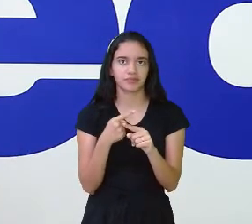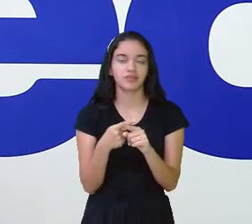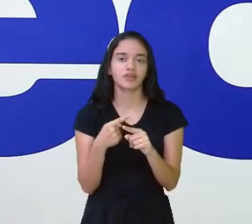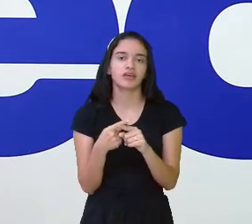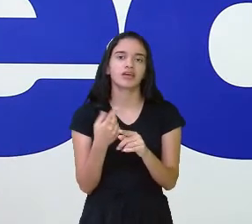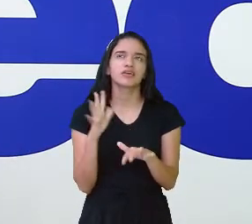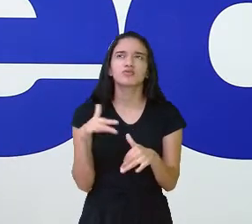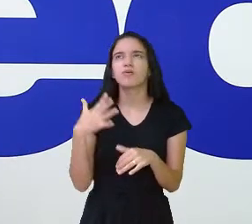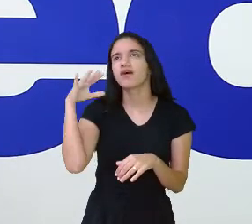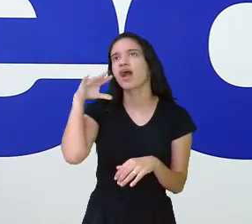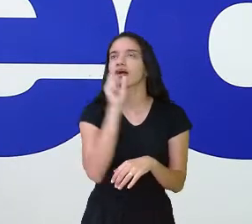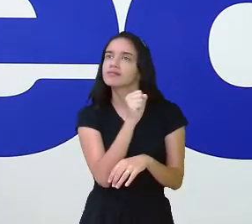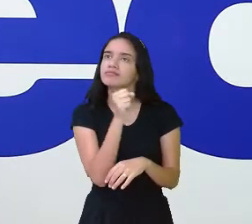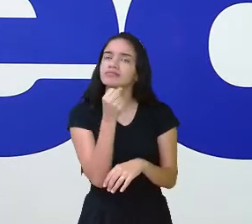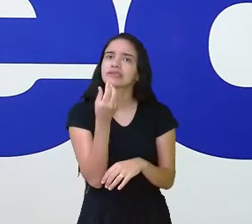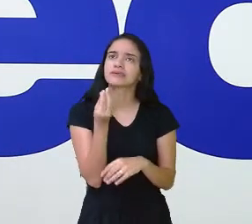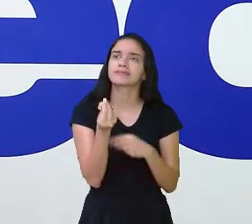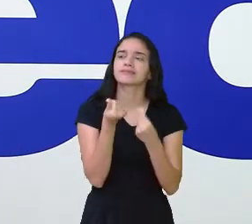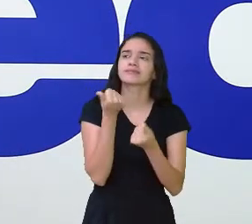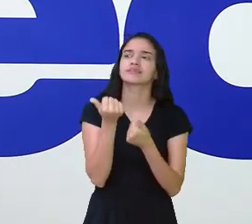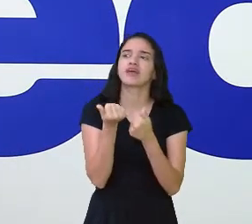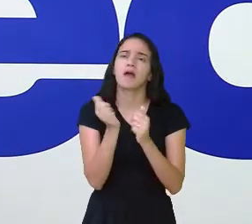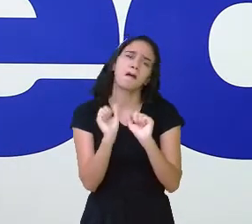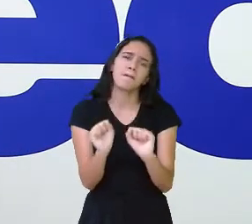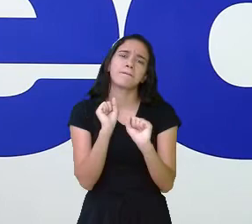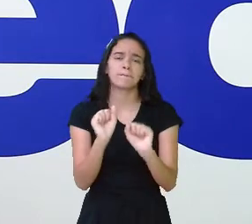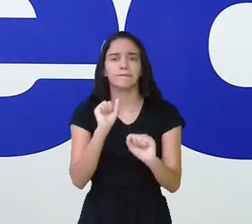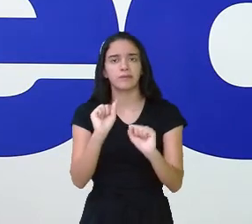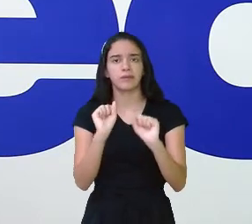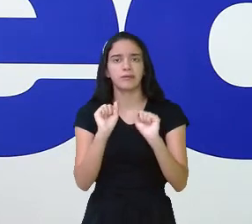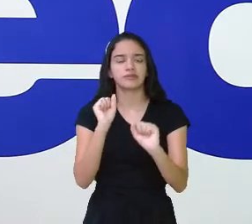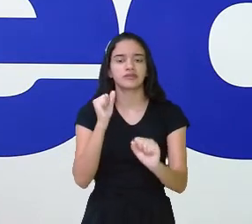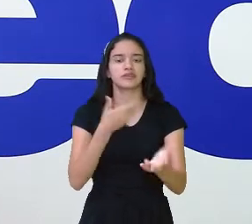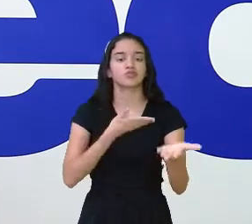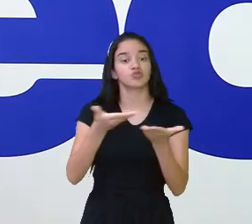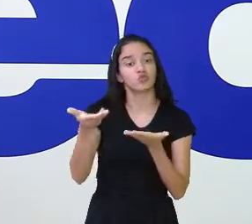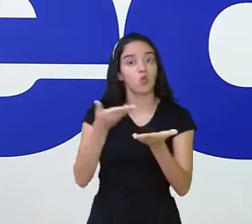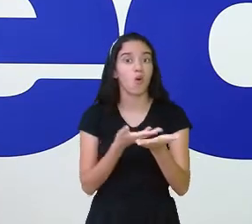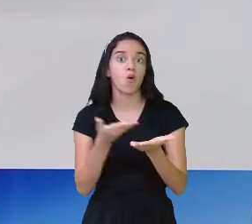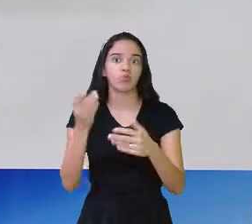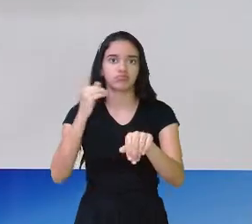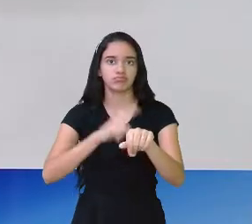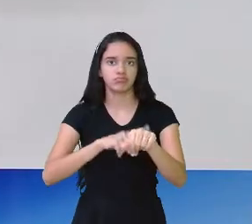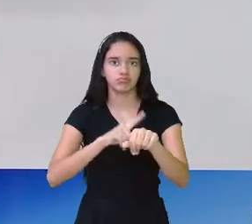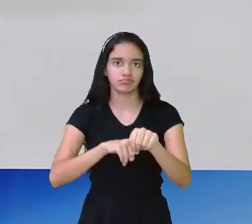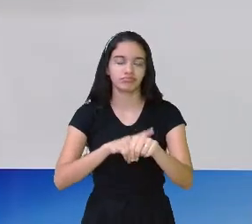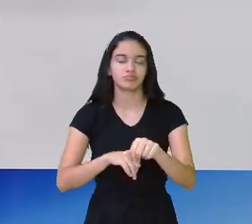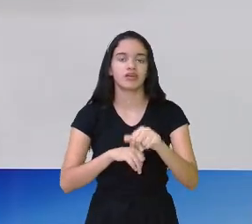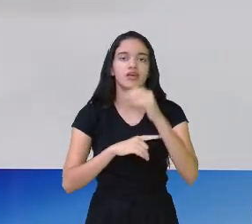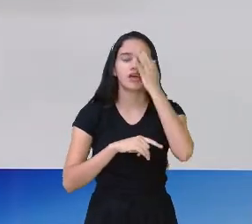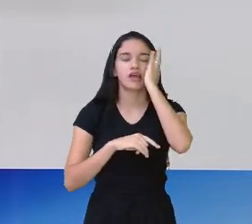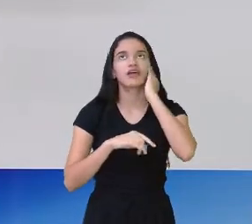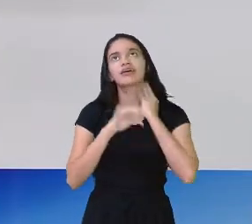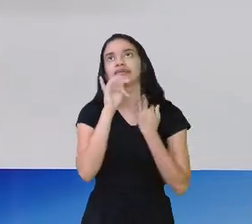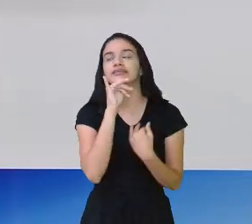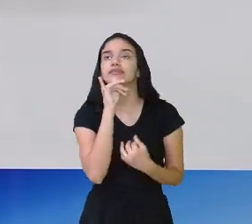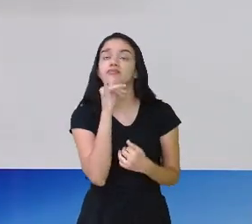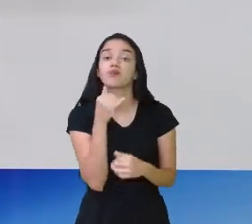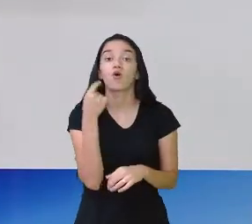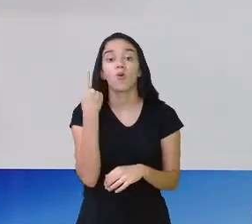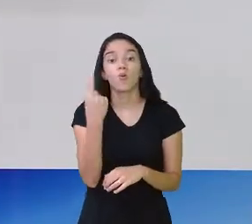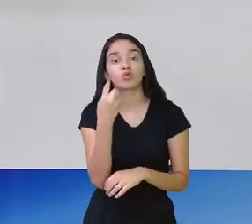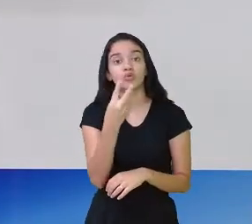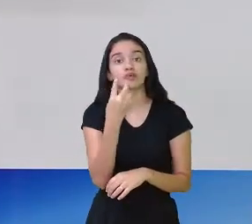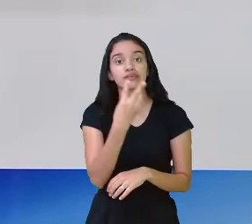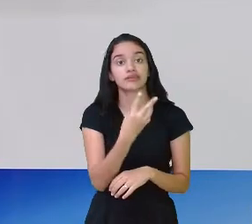uma forma mais rápida de troca de pode tempo. Pode ser. Troca de tempo. Troca de tempo. Tipo assim, 1, 2,